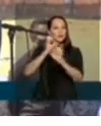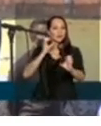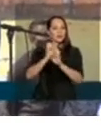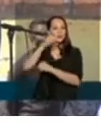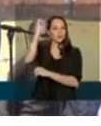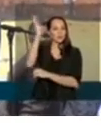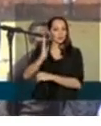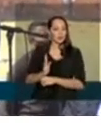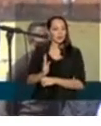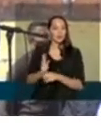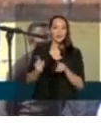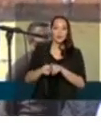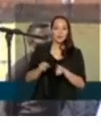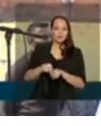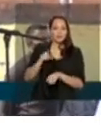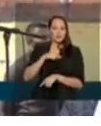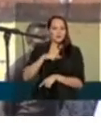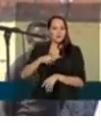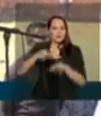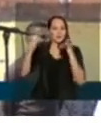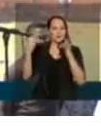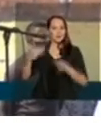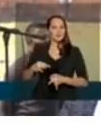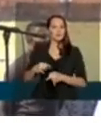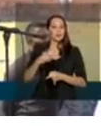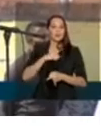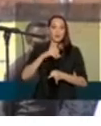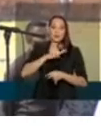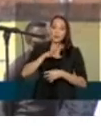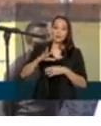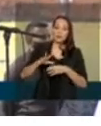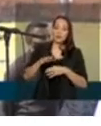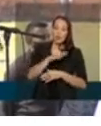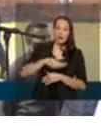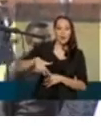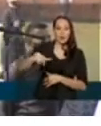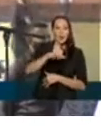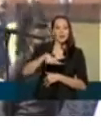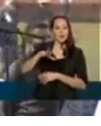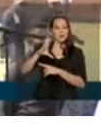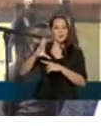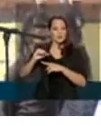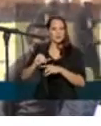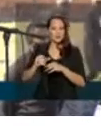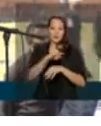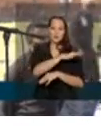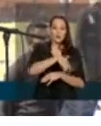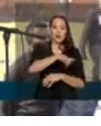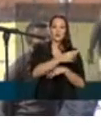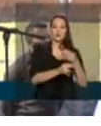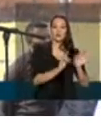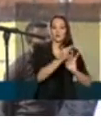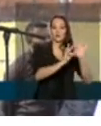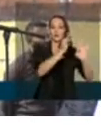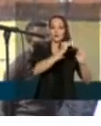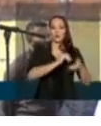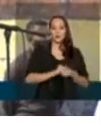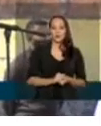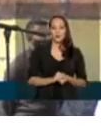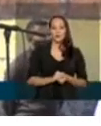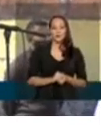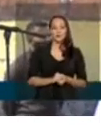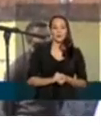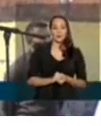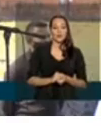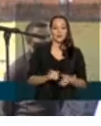brasileira e nos dá certeza de que a integração dos campos científico e tecnológico, o fomento